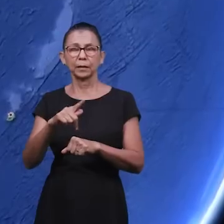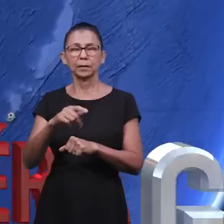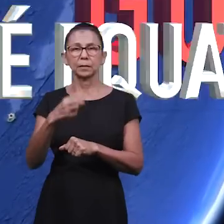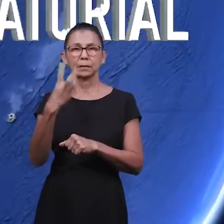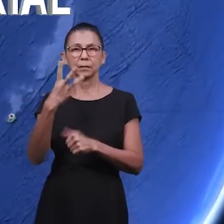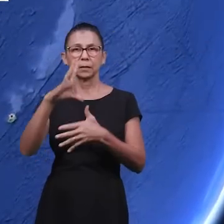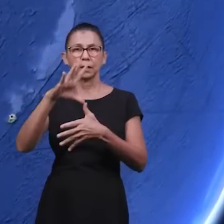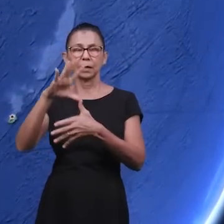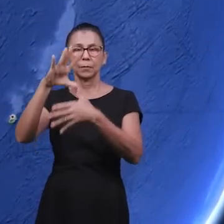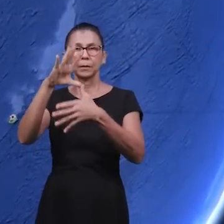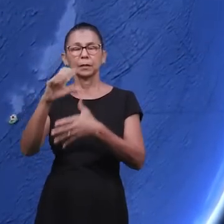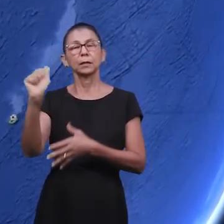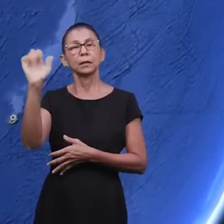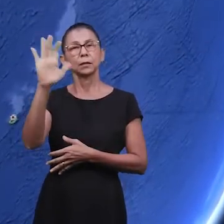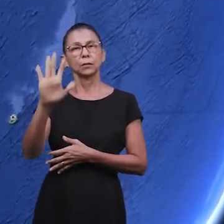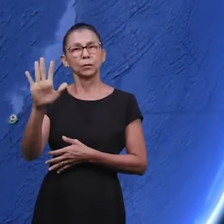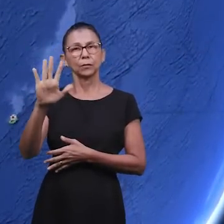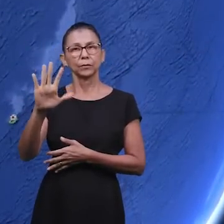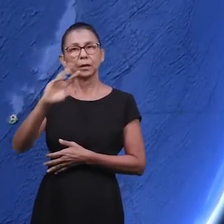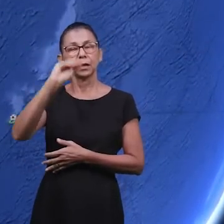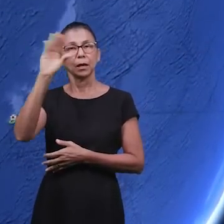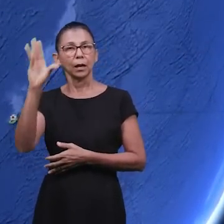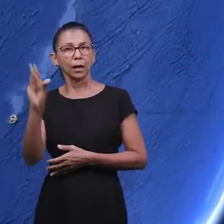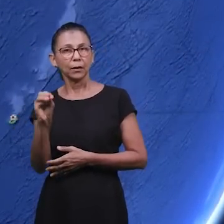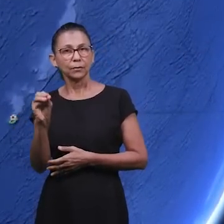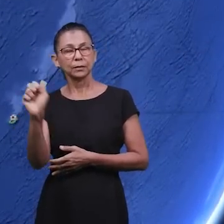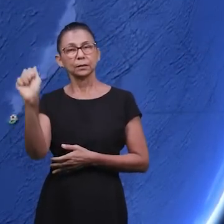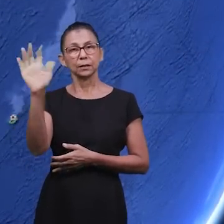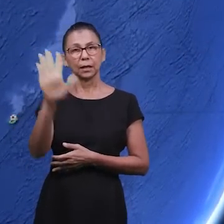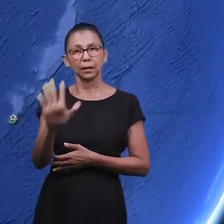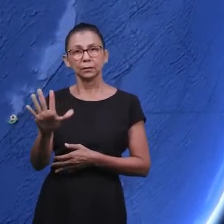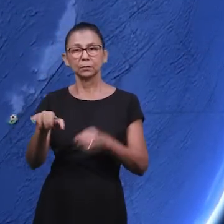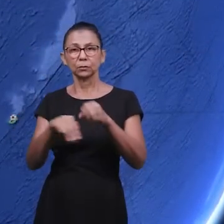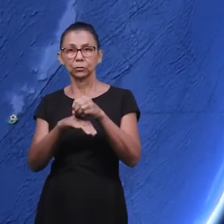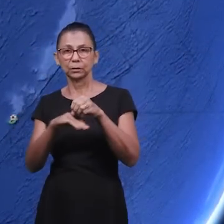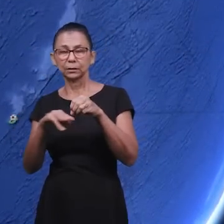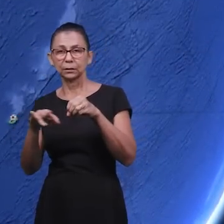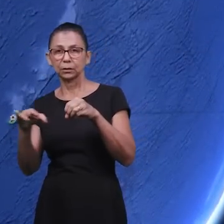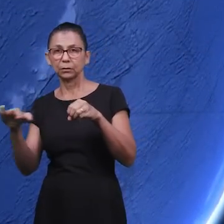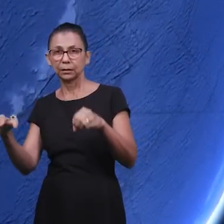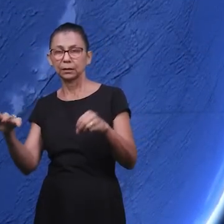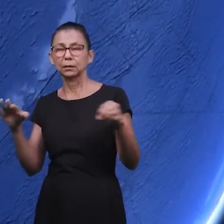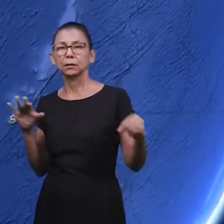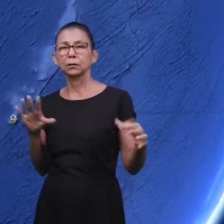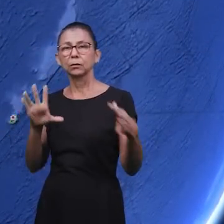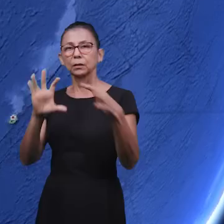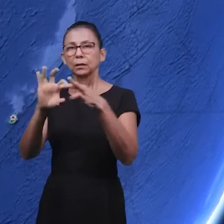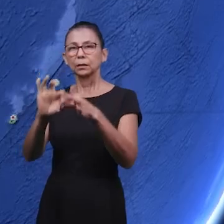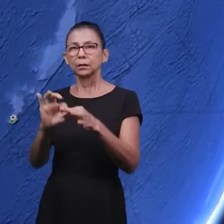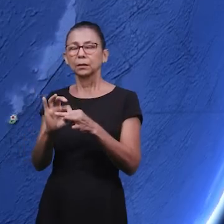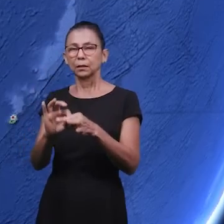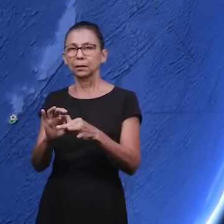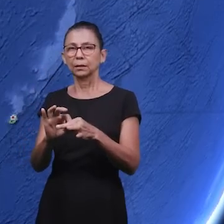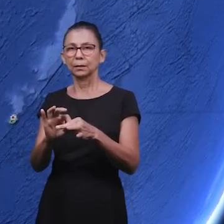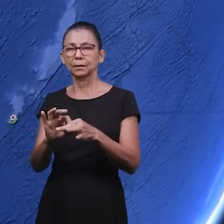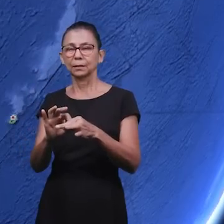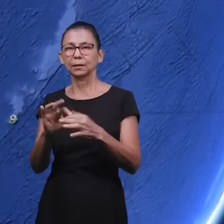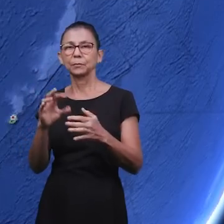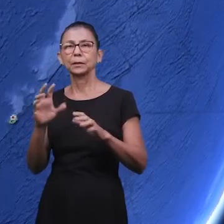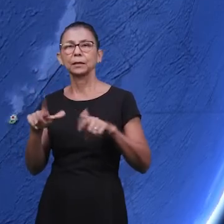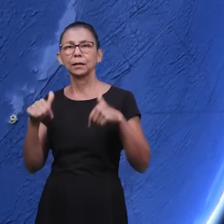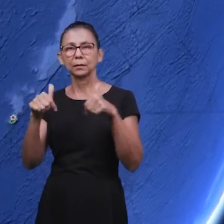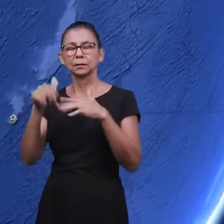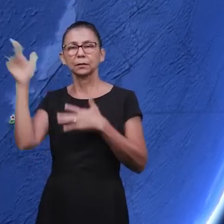3 Américas, Europa, África, Ásia e Oceania, conectadas pela mesma doutrina,